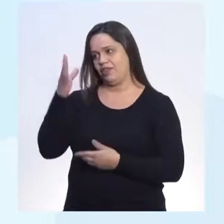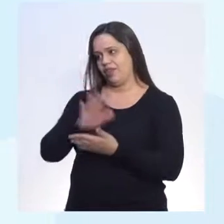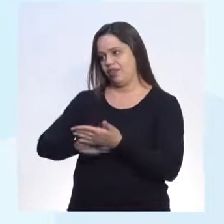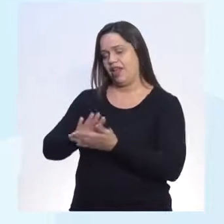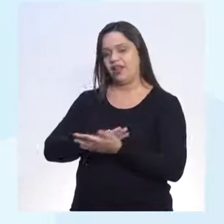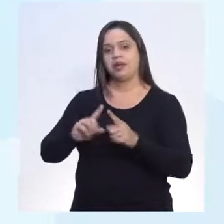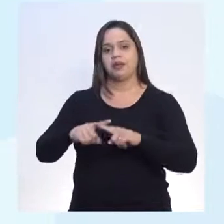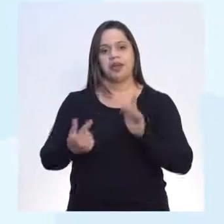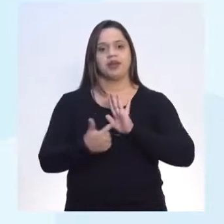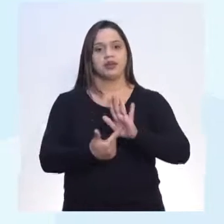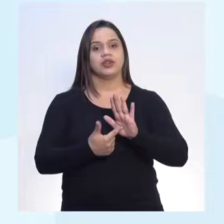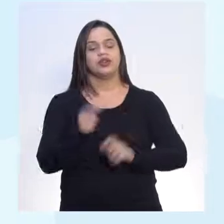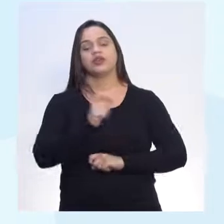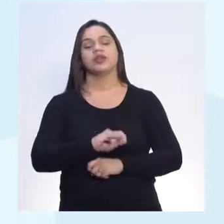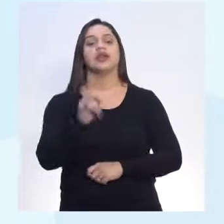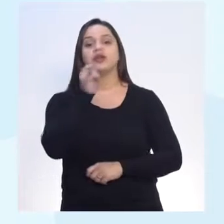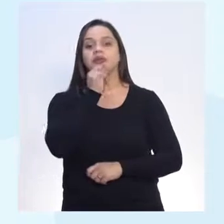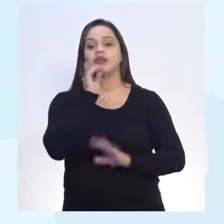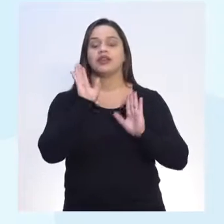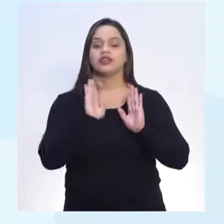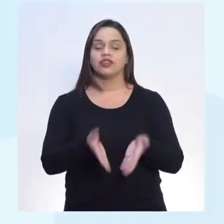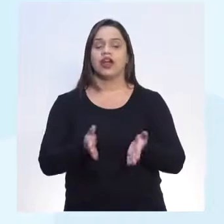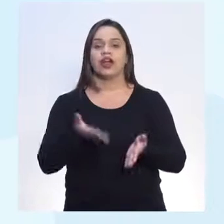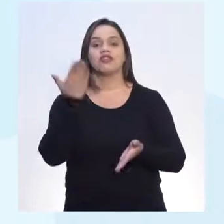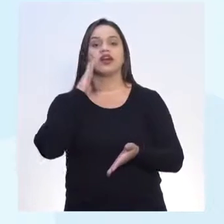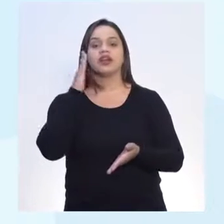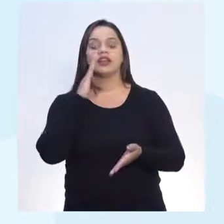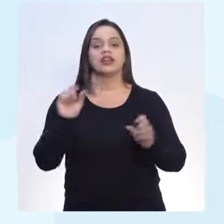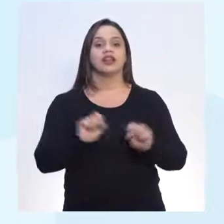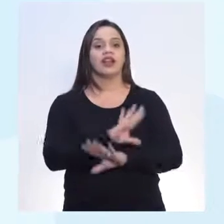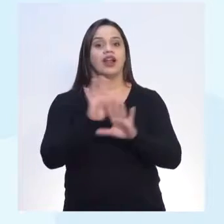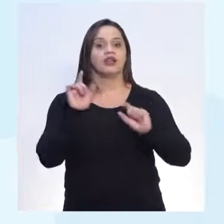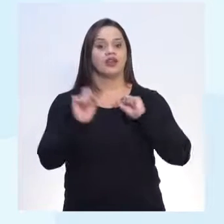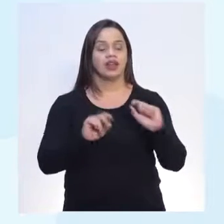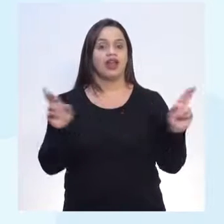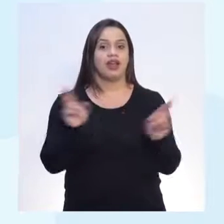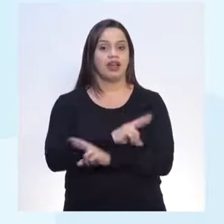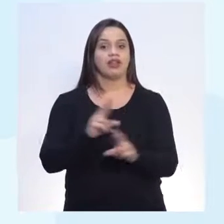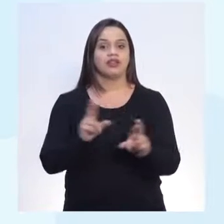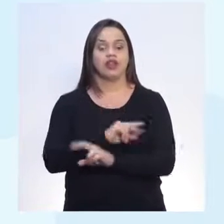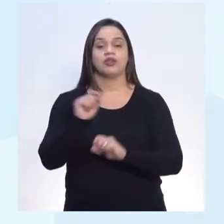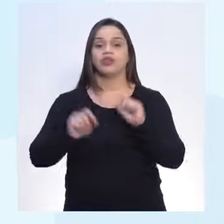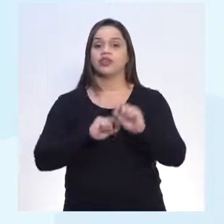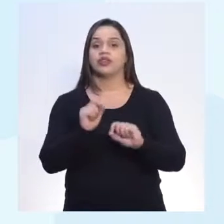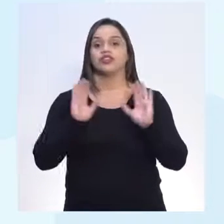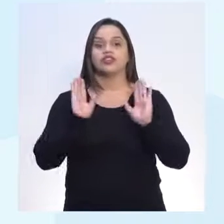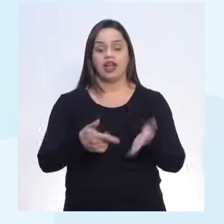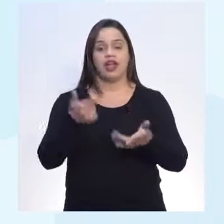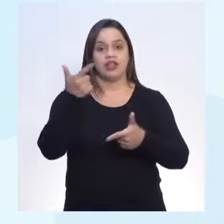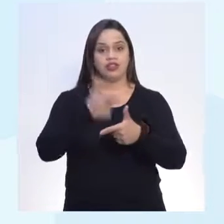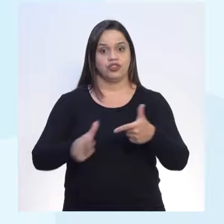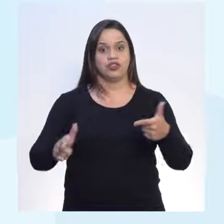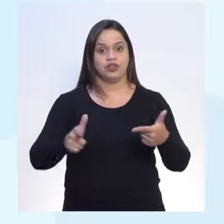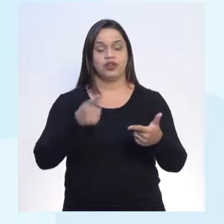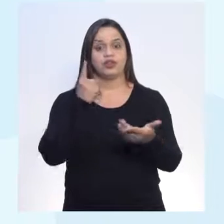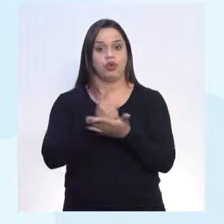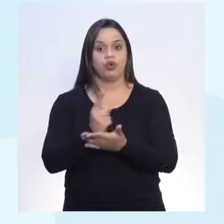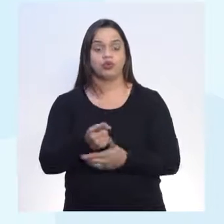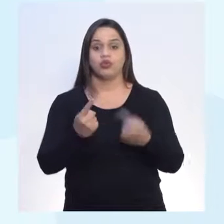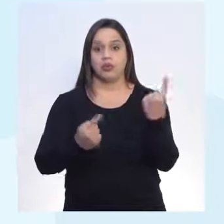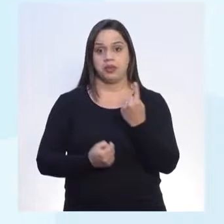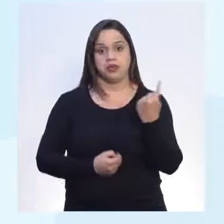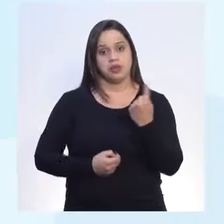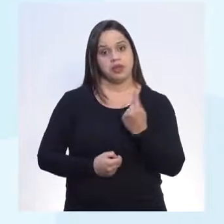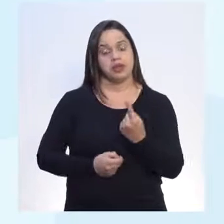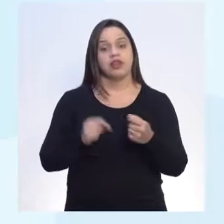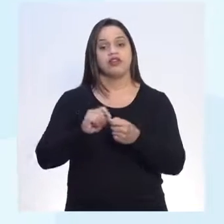aparentando aí no modelo que eles vão entender que era relacionado a essa da divisão, então eu mantenho a primeira, eu